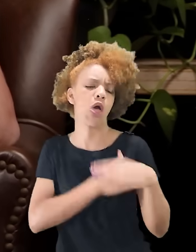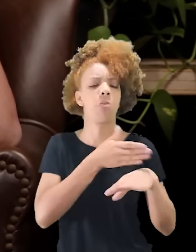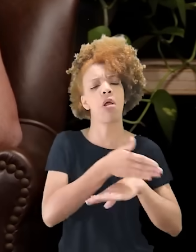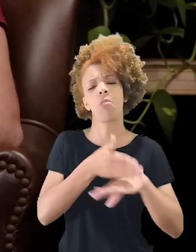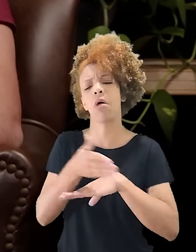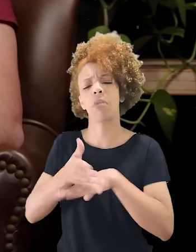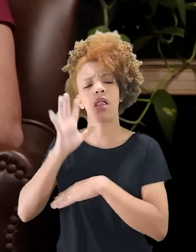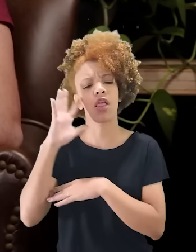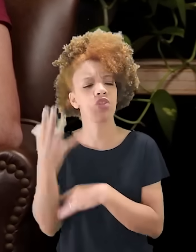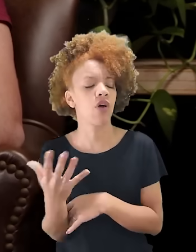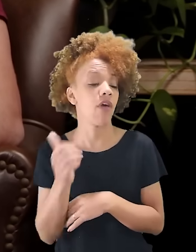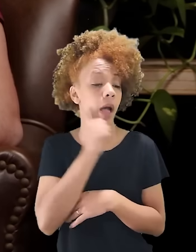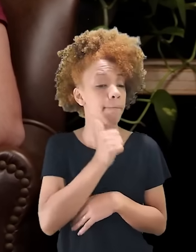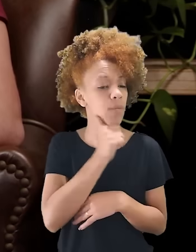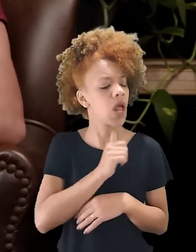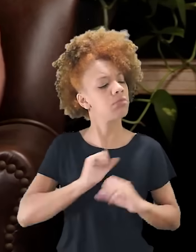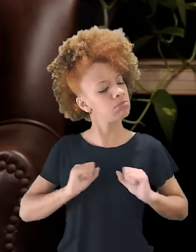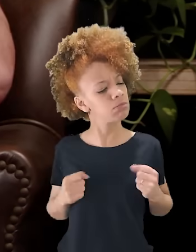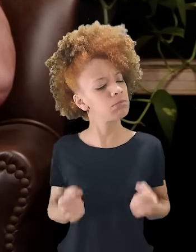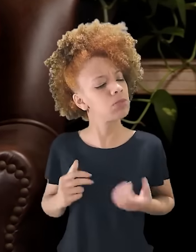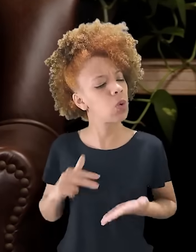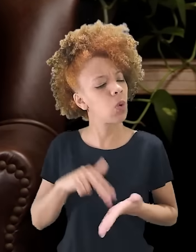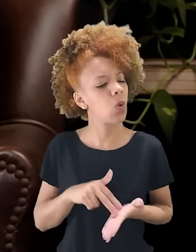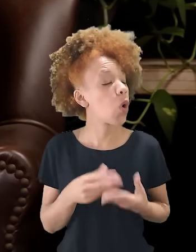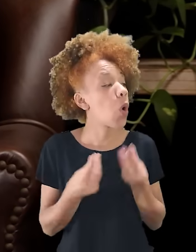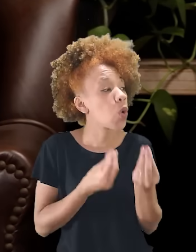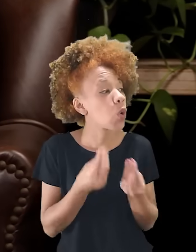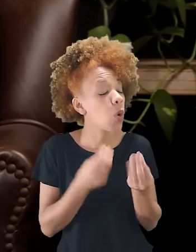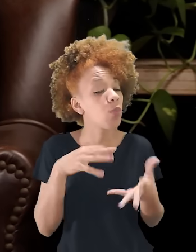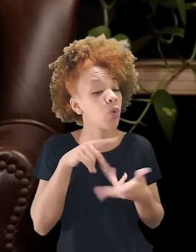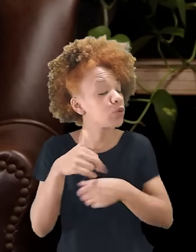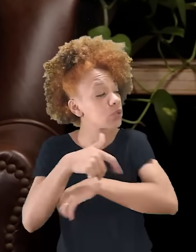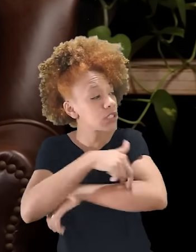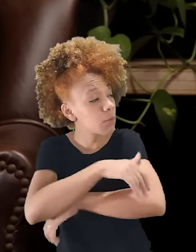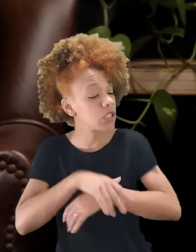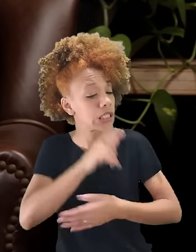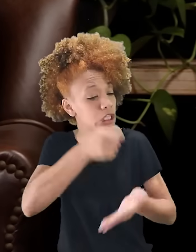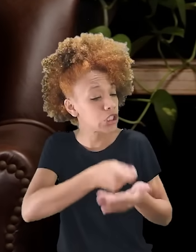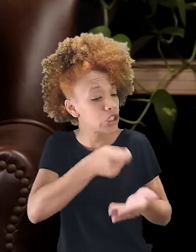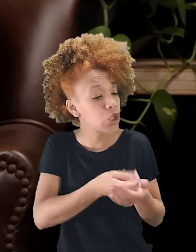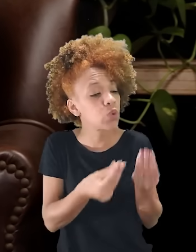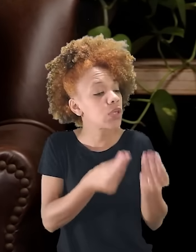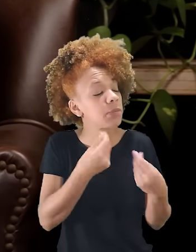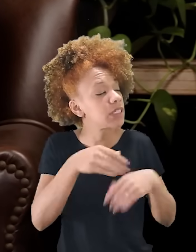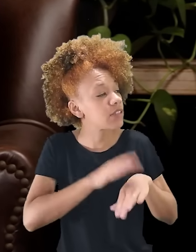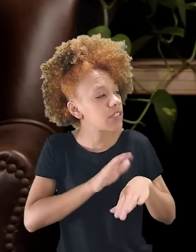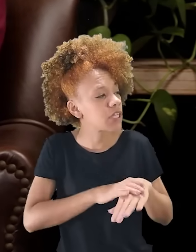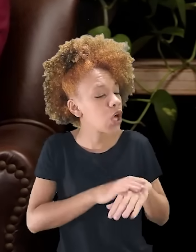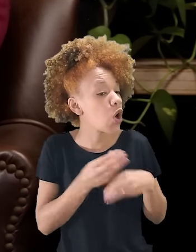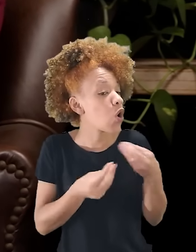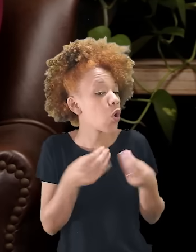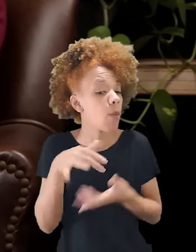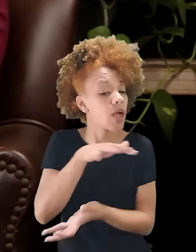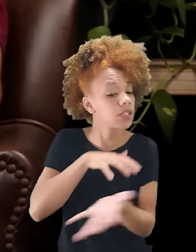toma as decisões a mulher ela é o que ela quiser ser aquela coisa toda como fica o mundo da moda que tá ditando que a mulher deve seguir como